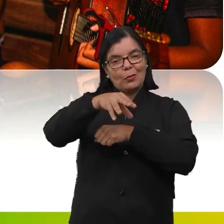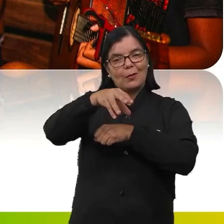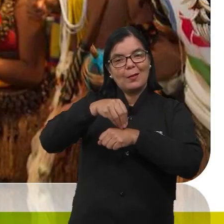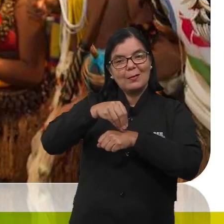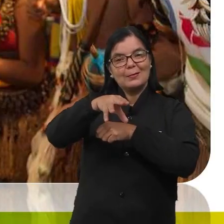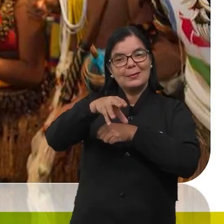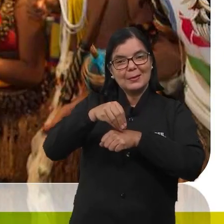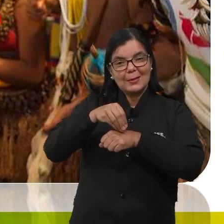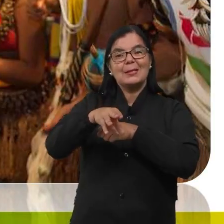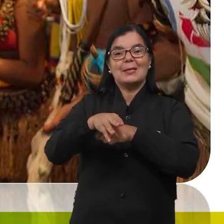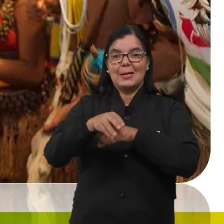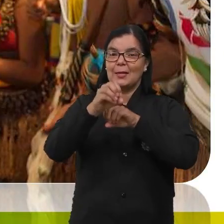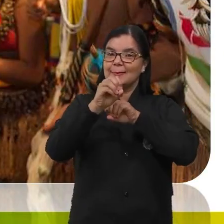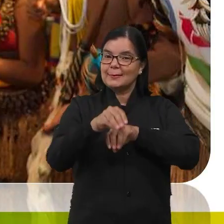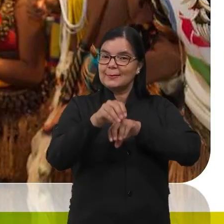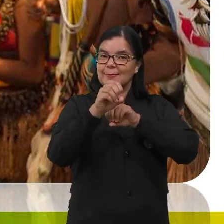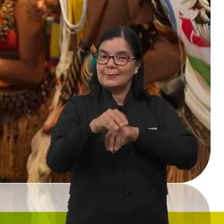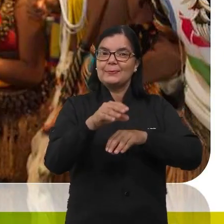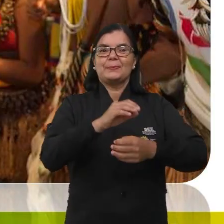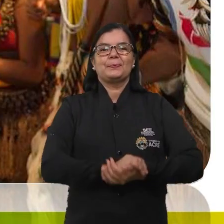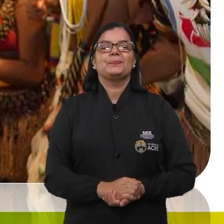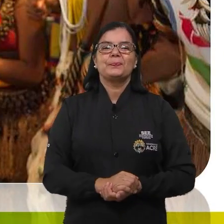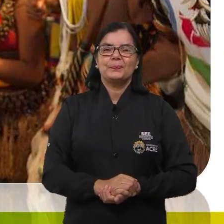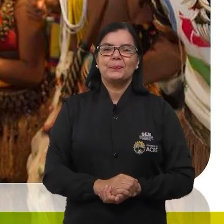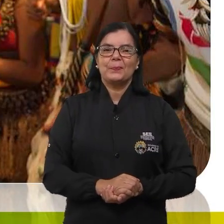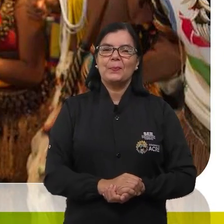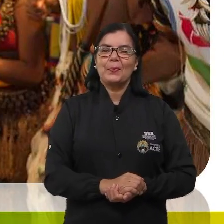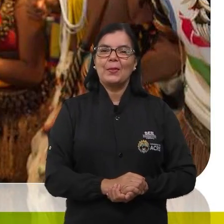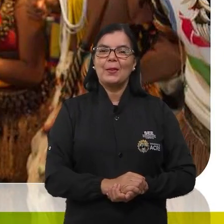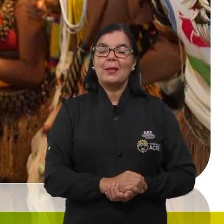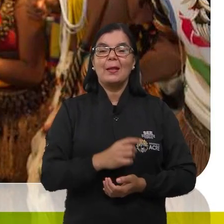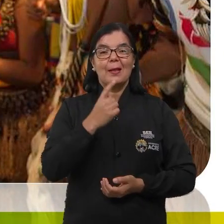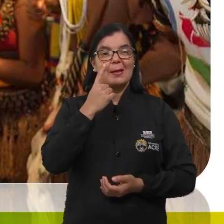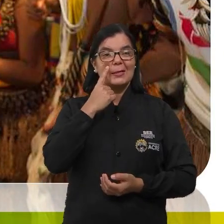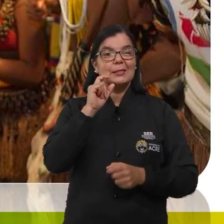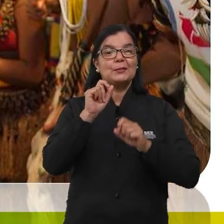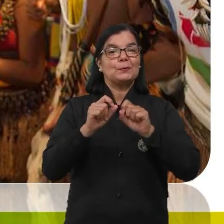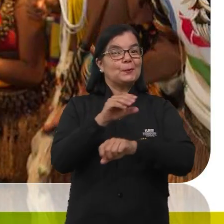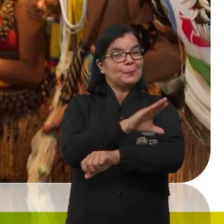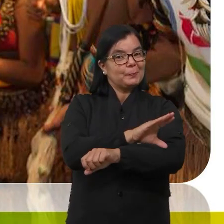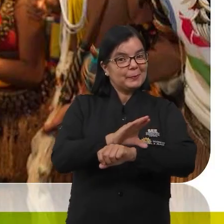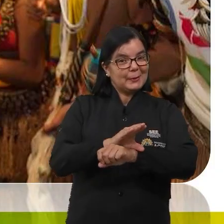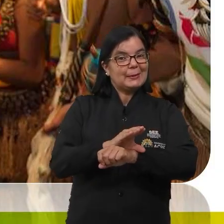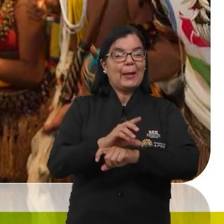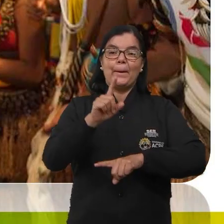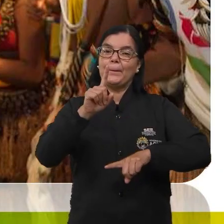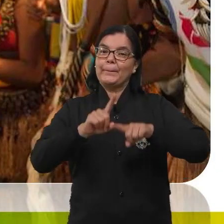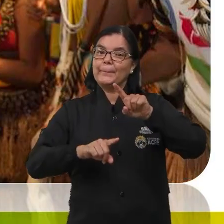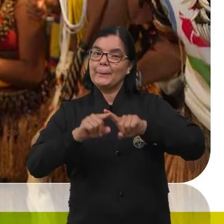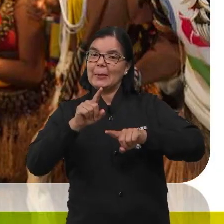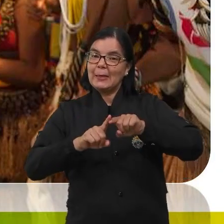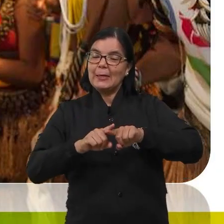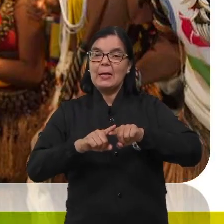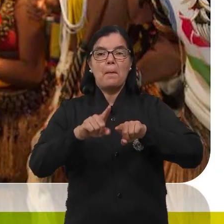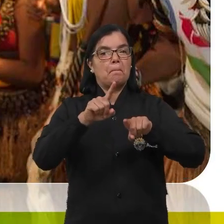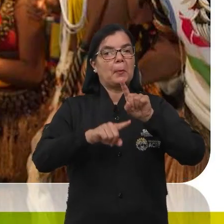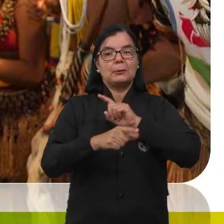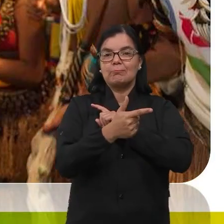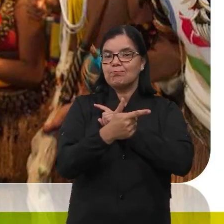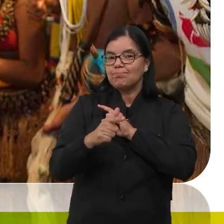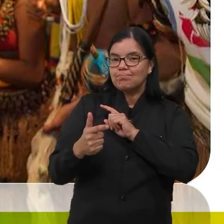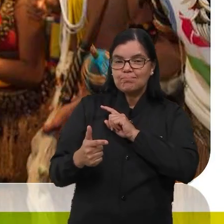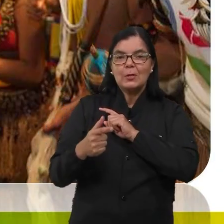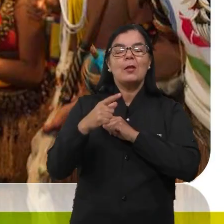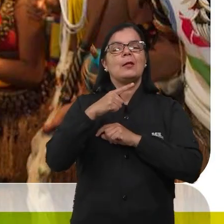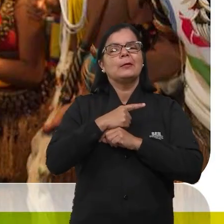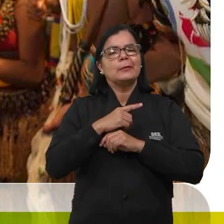transmitir ensinamentos. Voltando para a questão da cultura material e imaterial